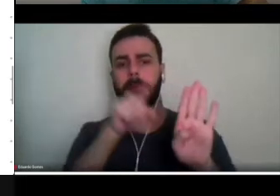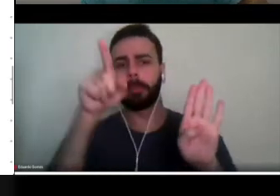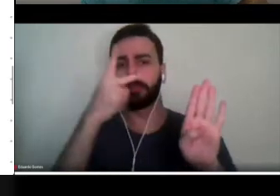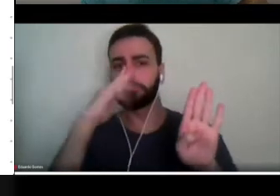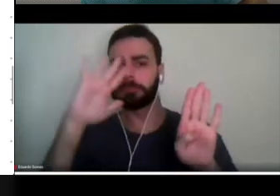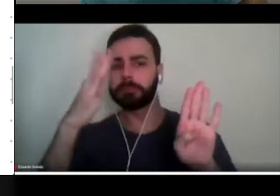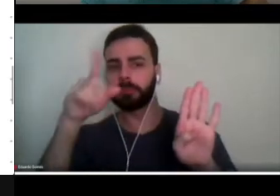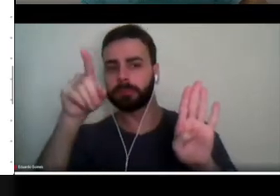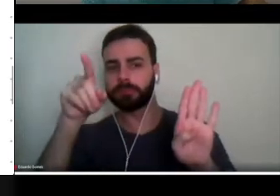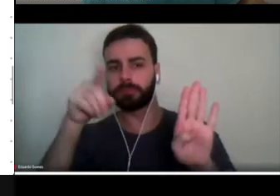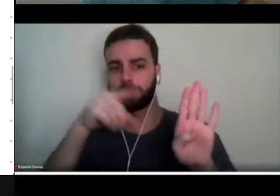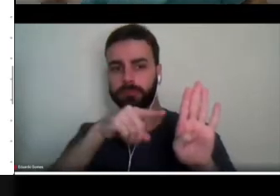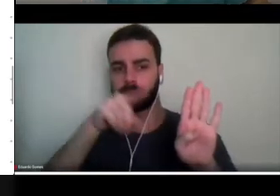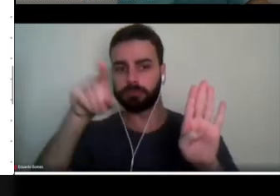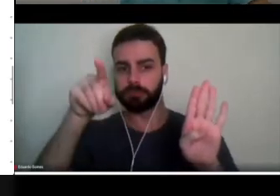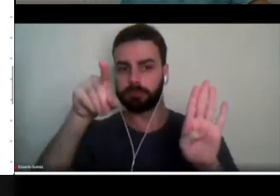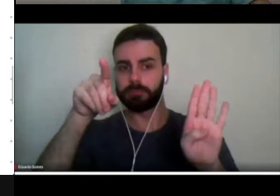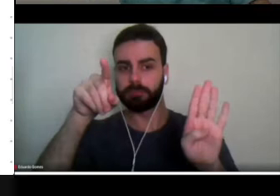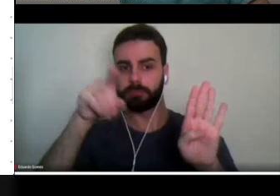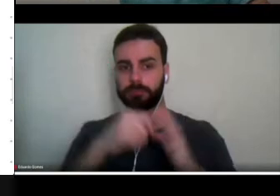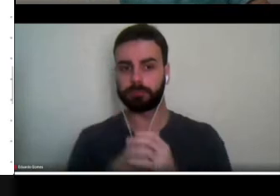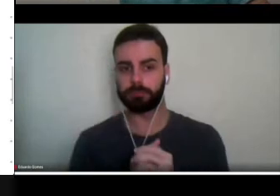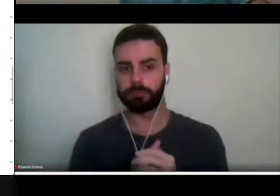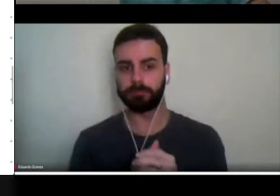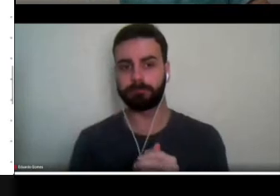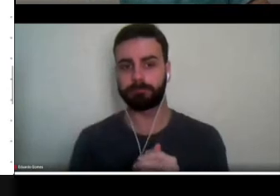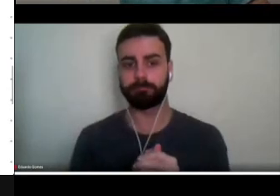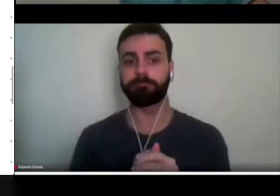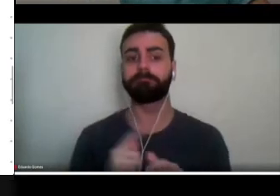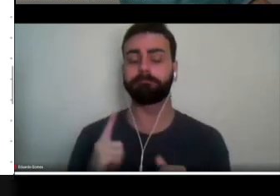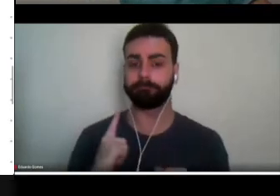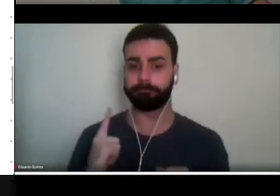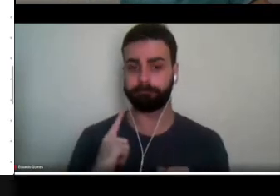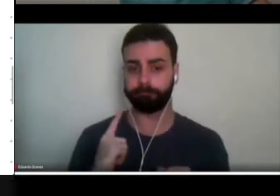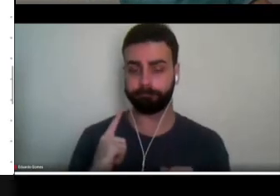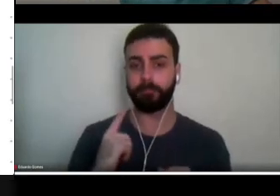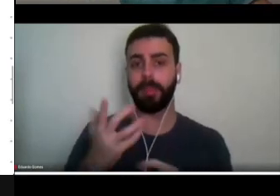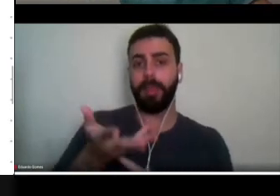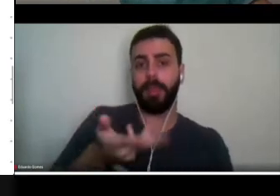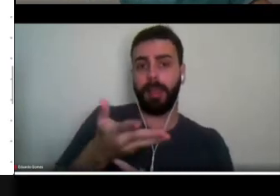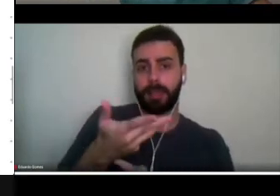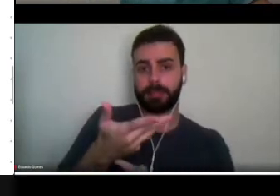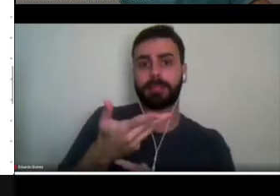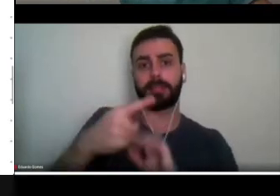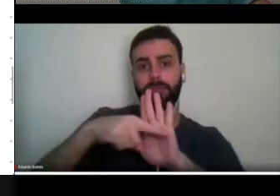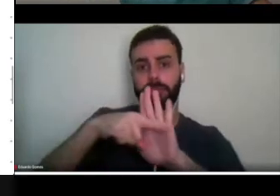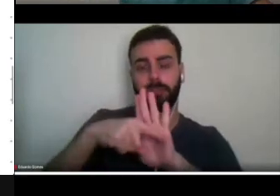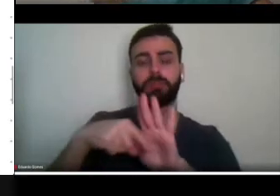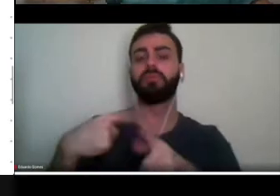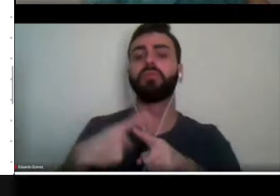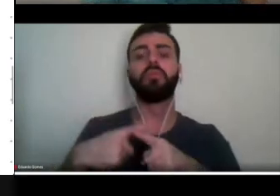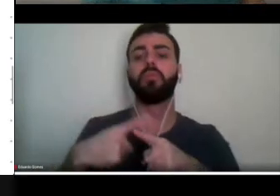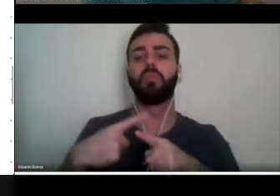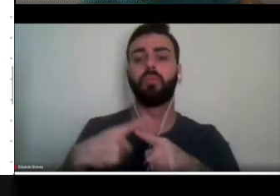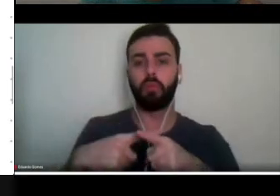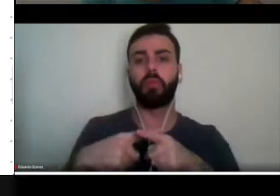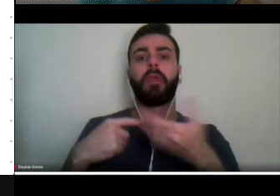aceleração menor que zero. Por quê? Porque a concavidade é para baixo,